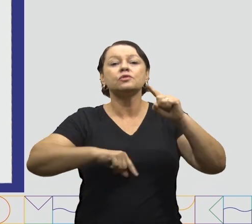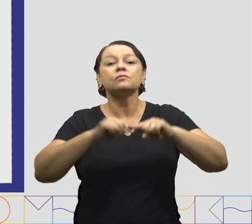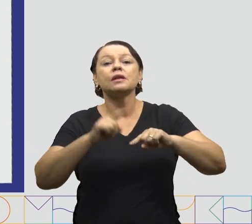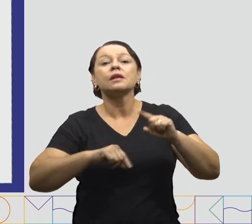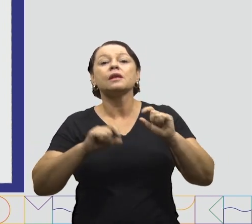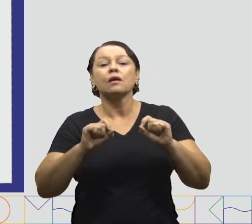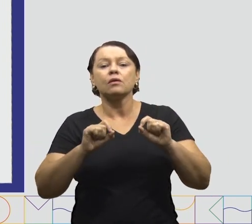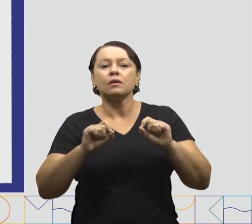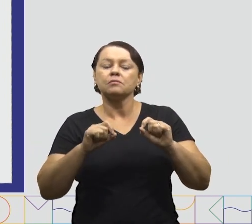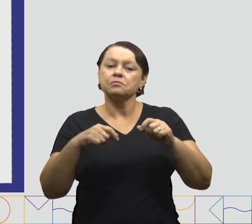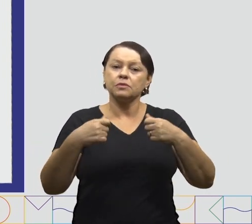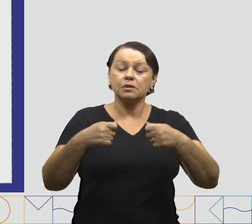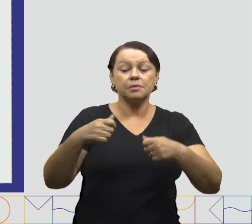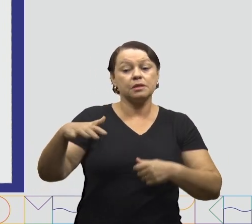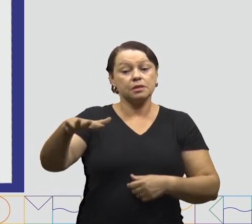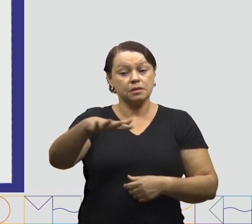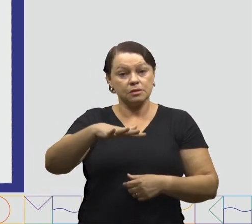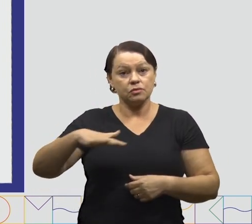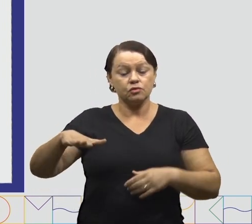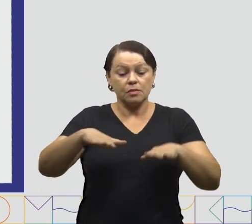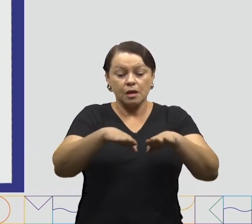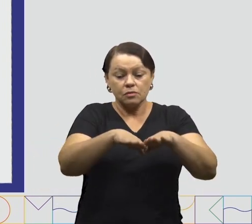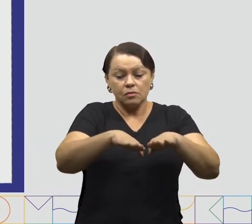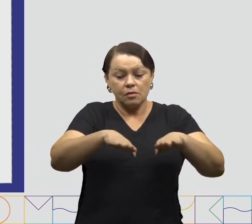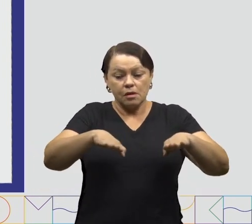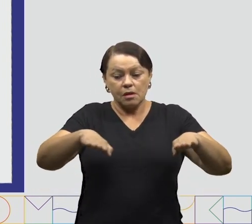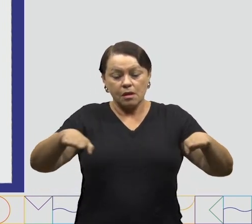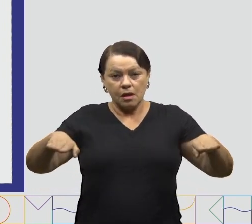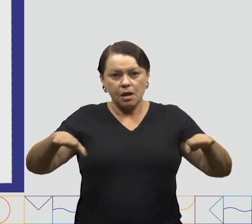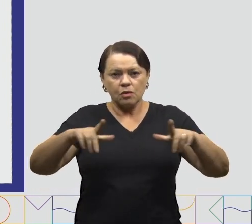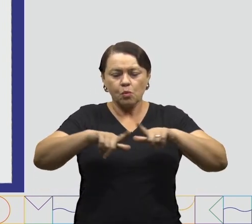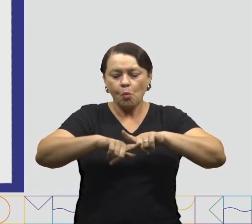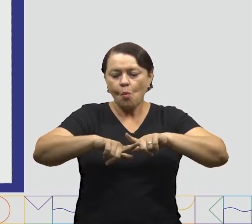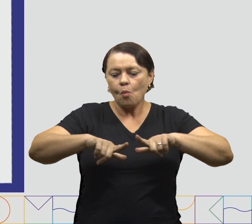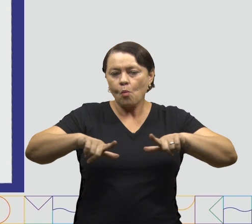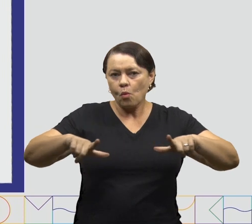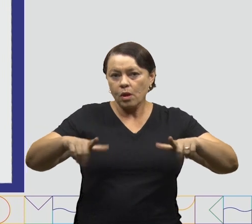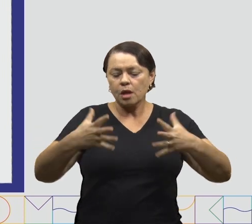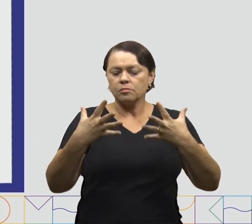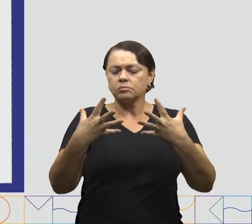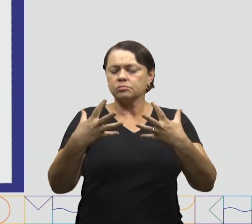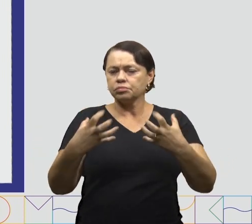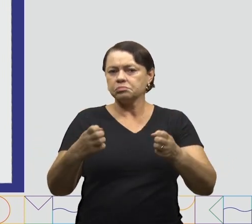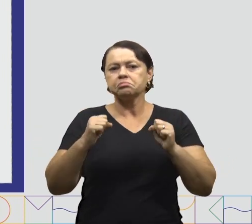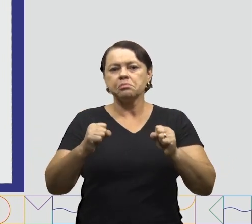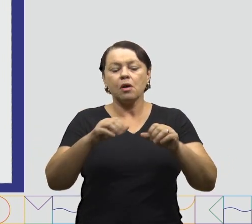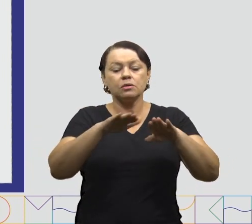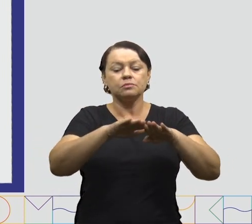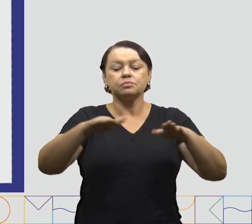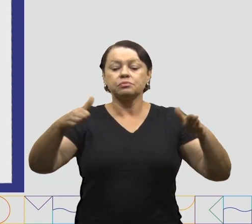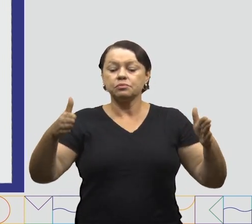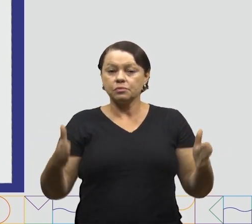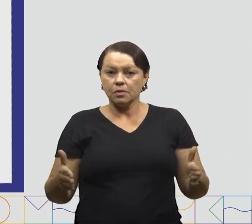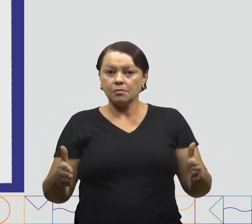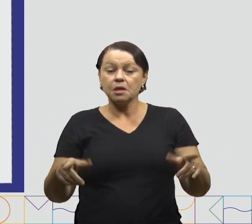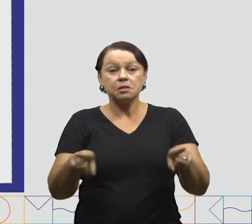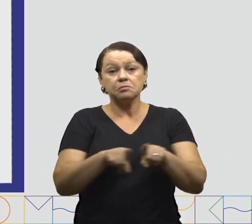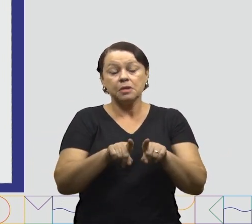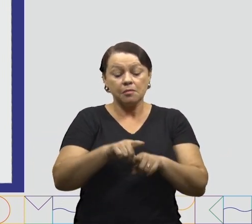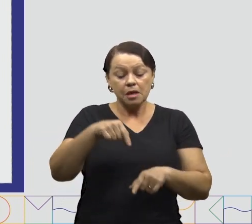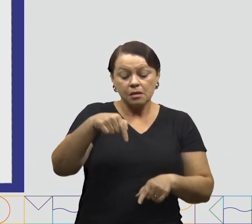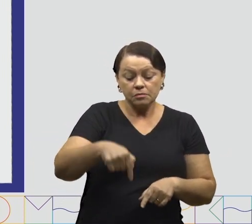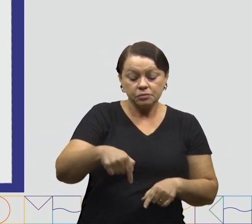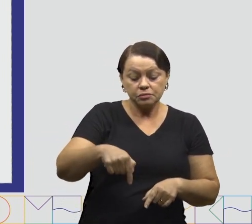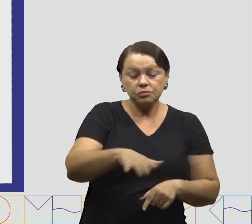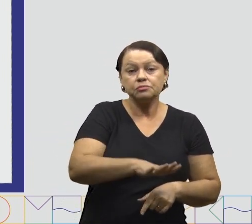precisamos? Você precisa de um espaço plano, limpo e seco. Podem ser em cima de uma mesa ou até